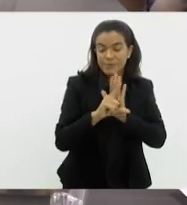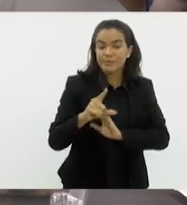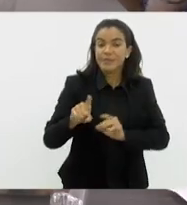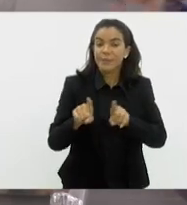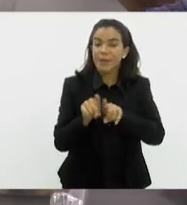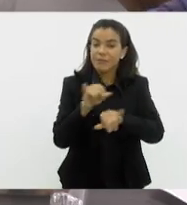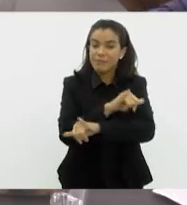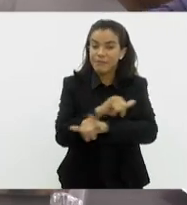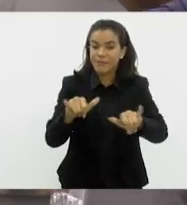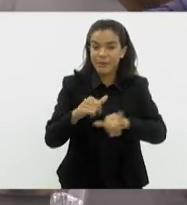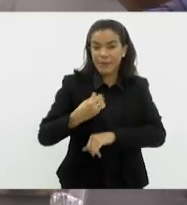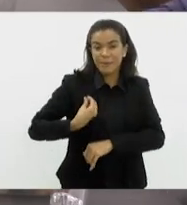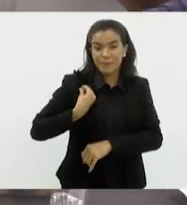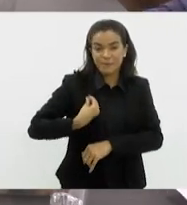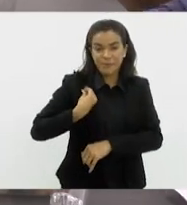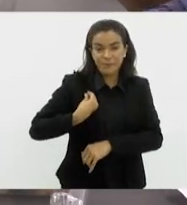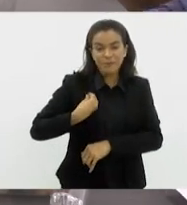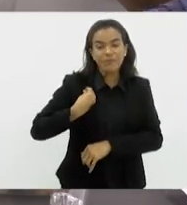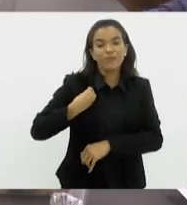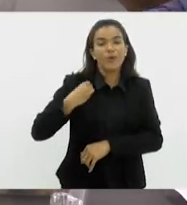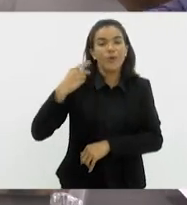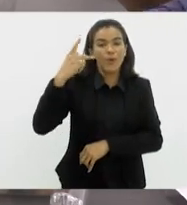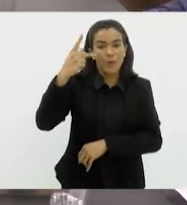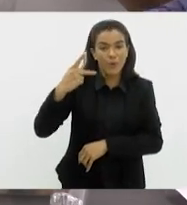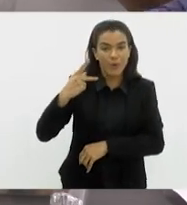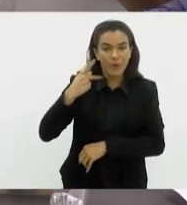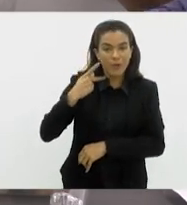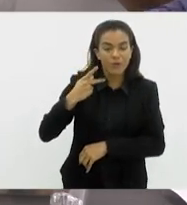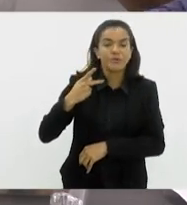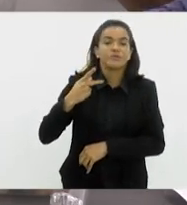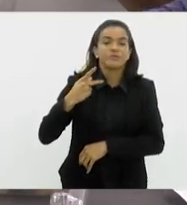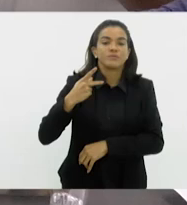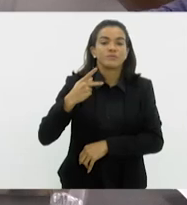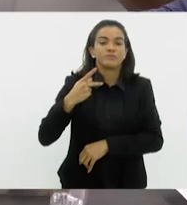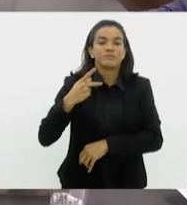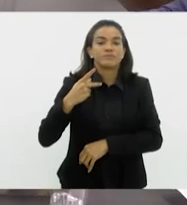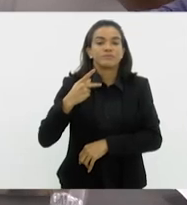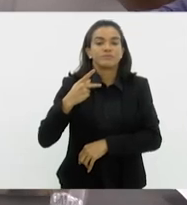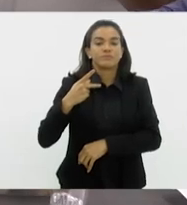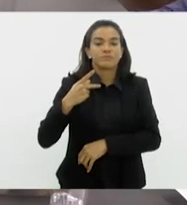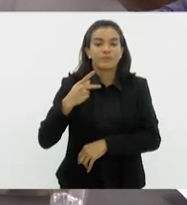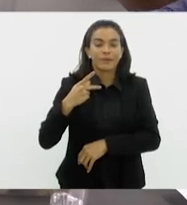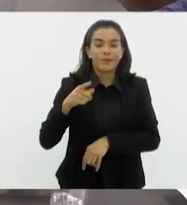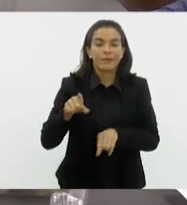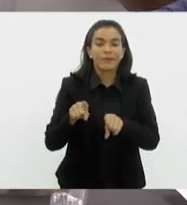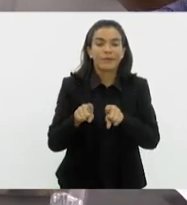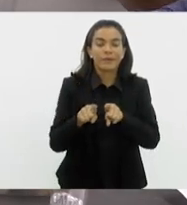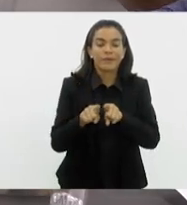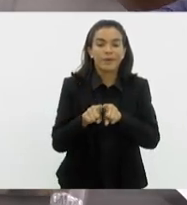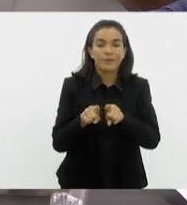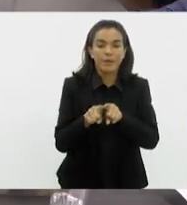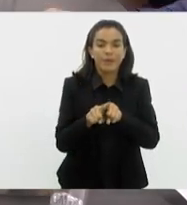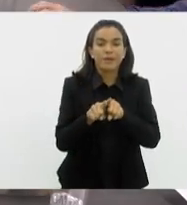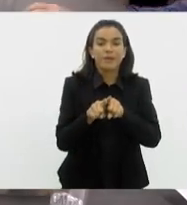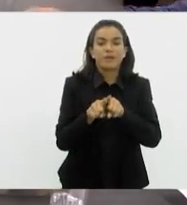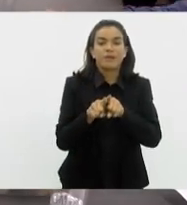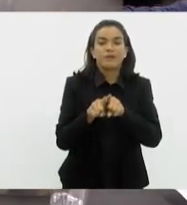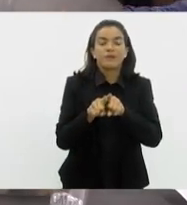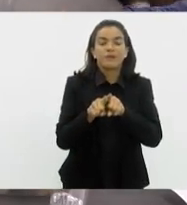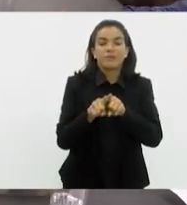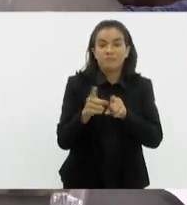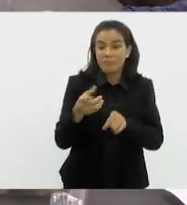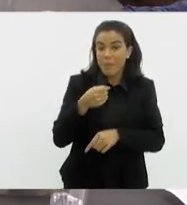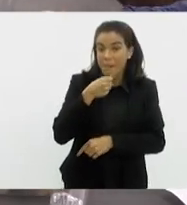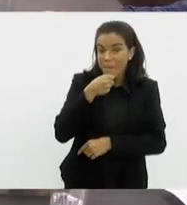presença do nosso procurador-geral da Casa, doutor Robson, que muito nos honra, nos envaidece aqui, presença de Vossa Excelência, querendo fazer uso da